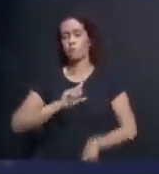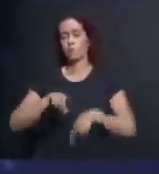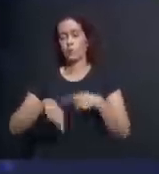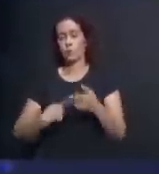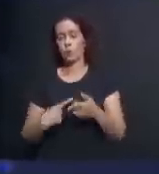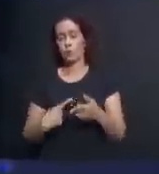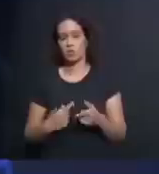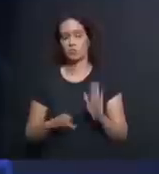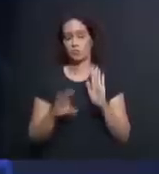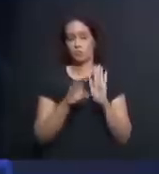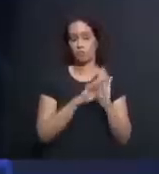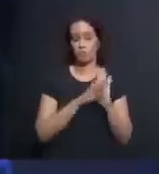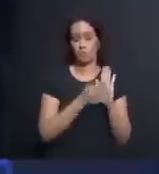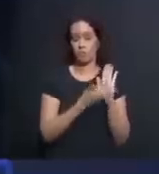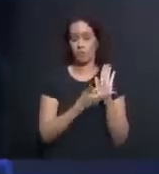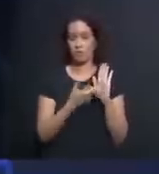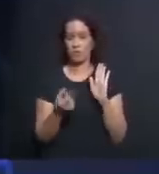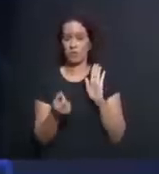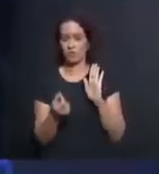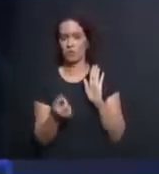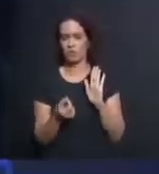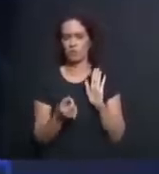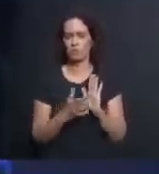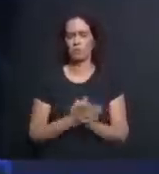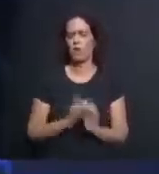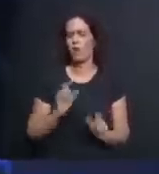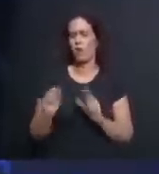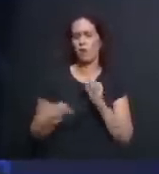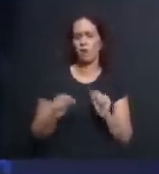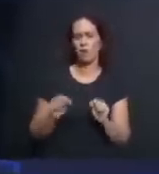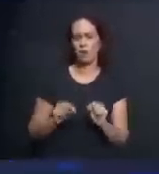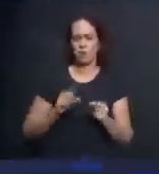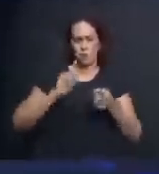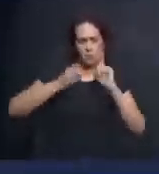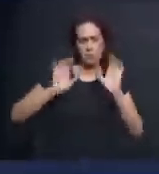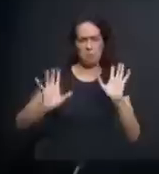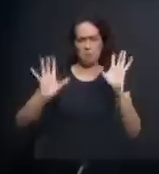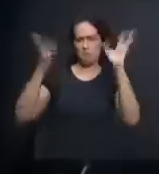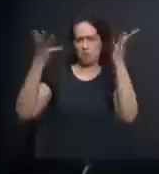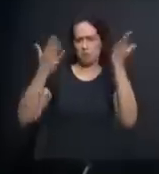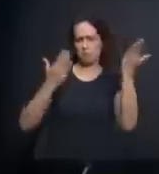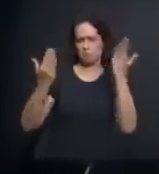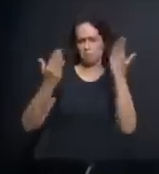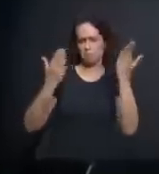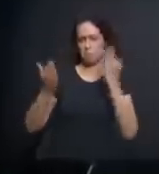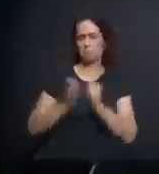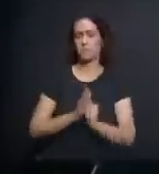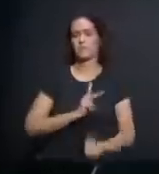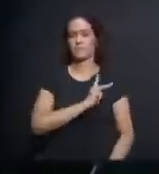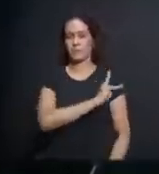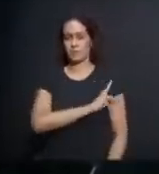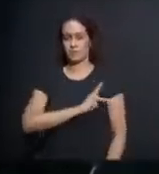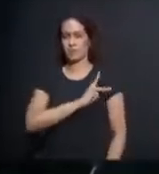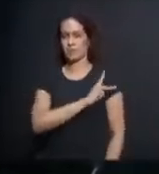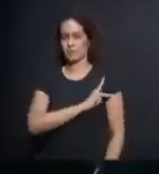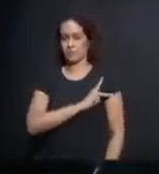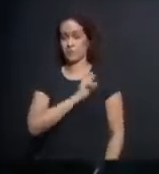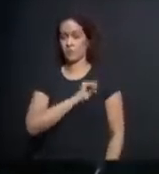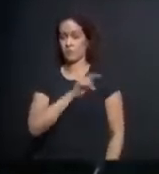é o mestre Paulo, é o apóstolo Paulo. Se você descobrir o seu chamado e ficar ali, você vai ser